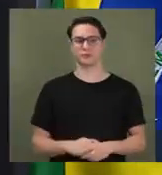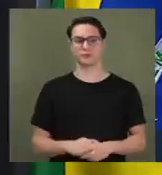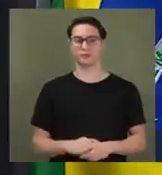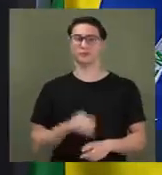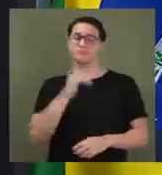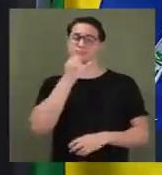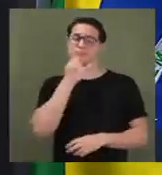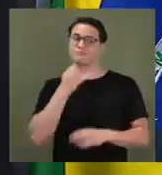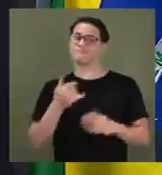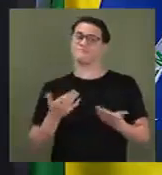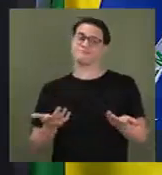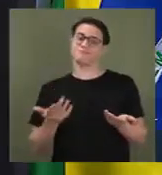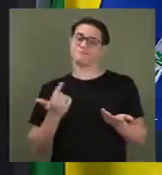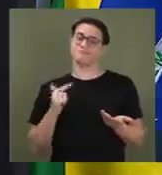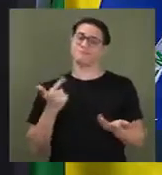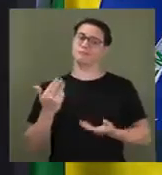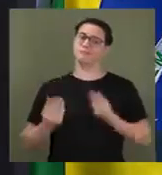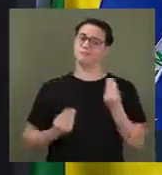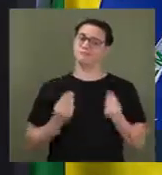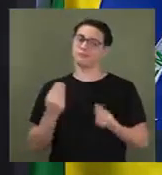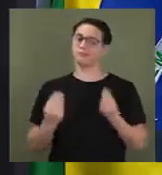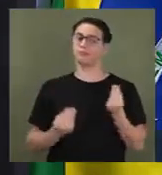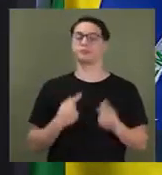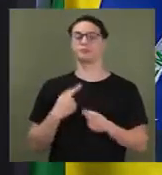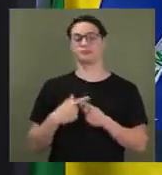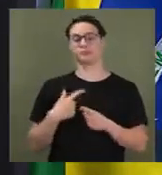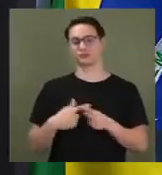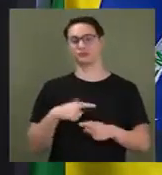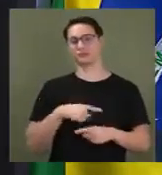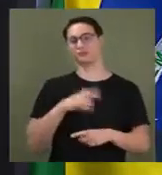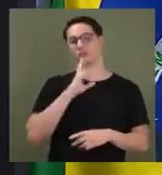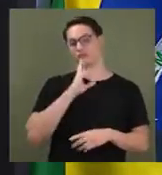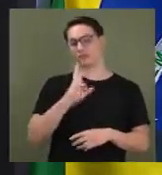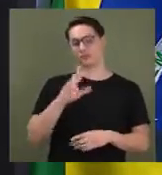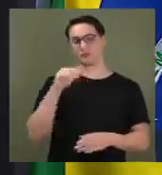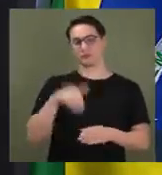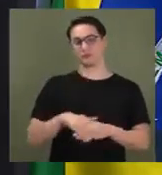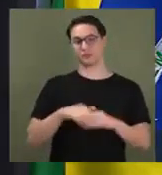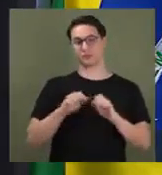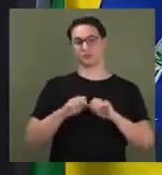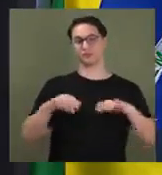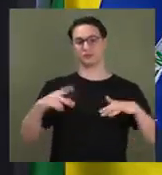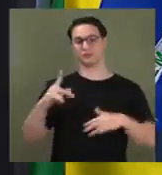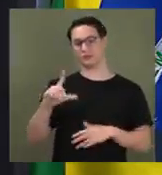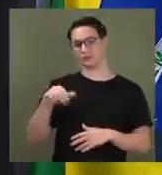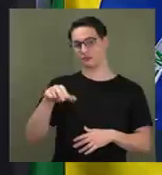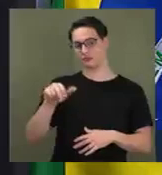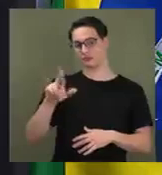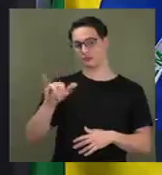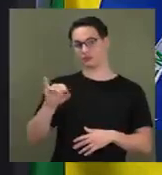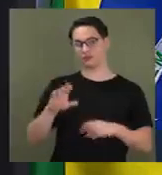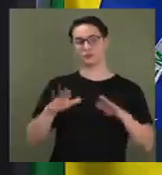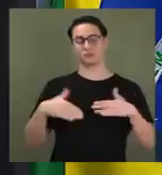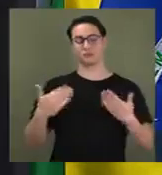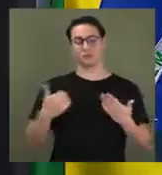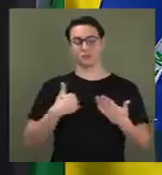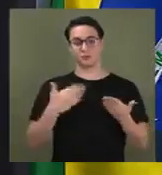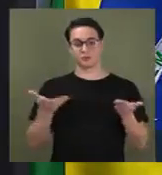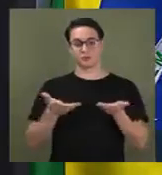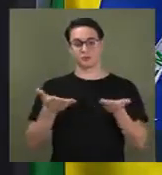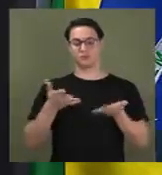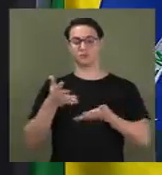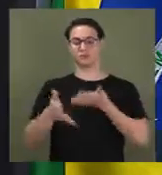Infelizmente, não foi possível, pelo resultado da votação no plenário, então farei aqui uma fala